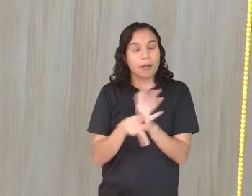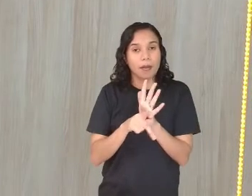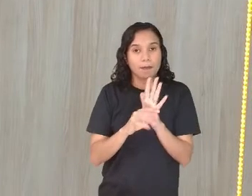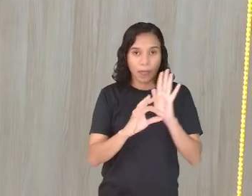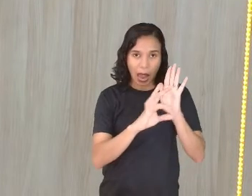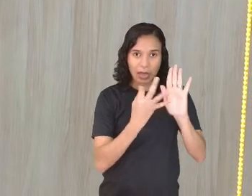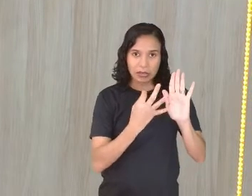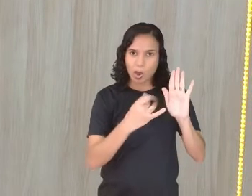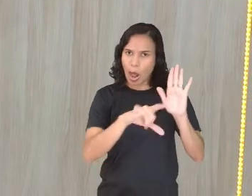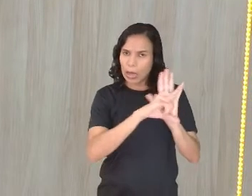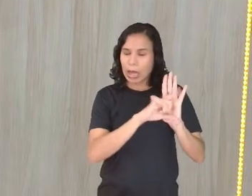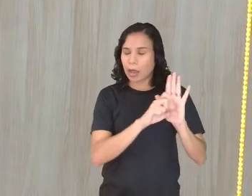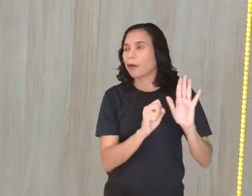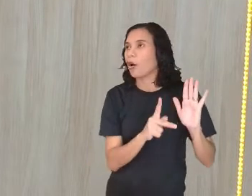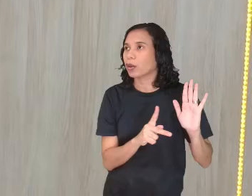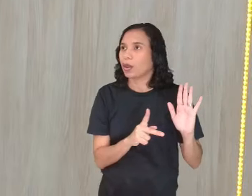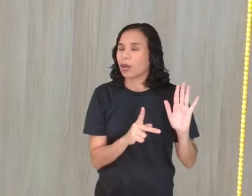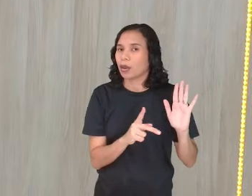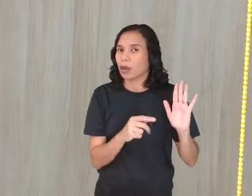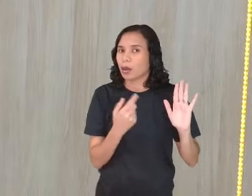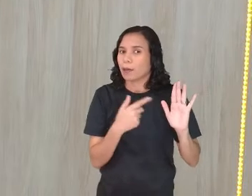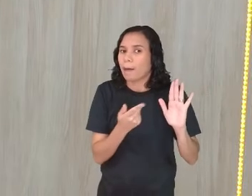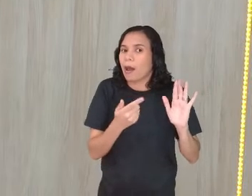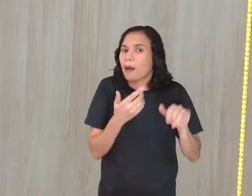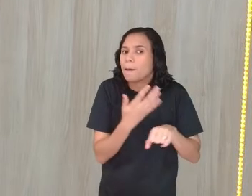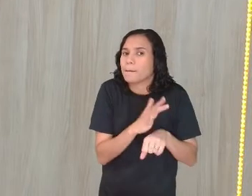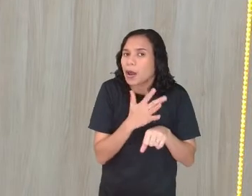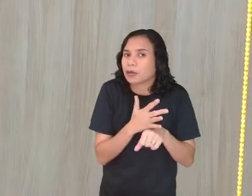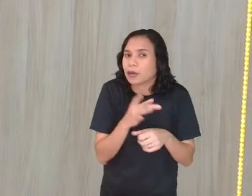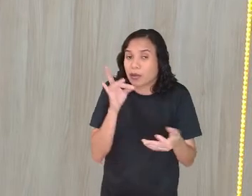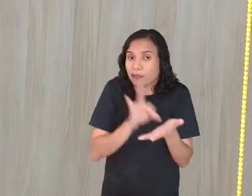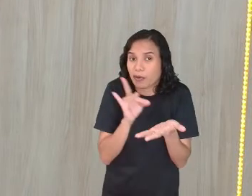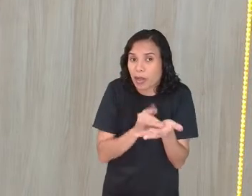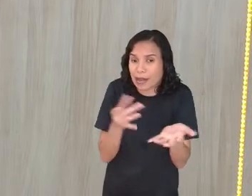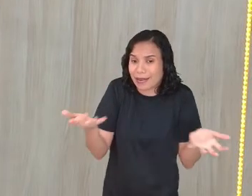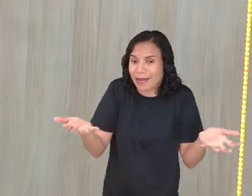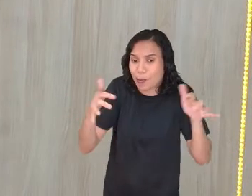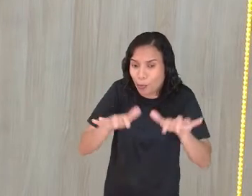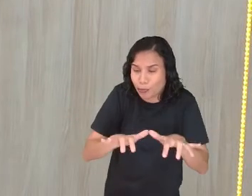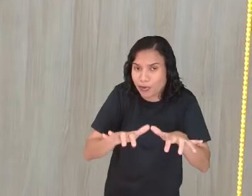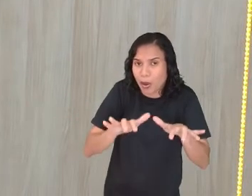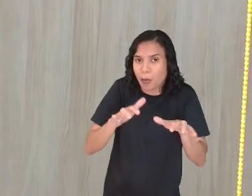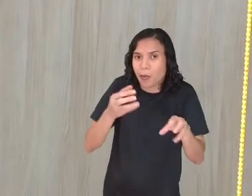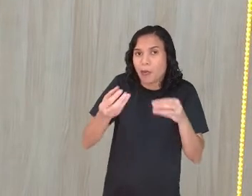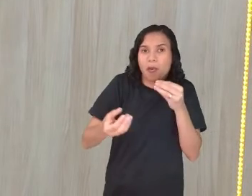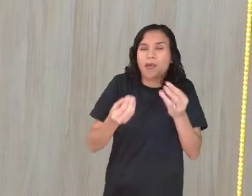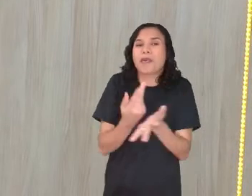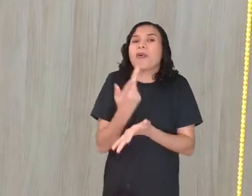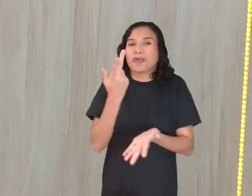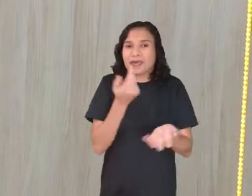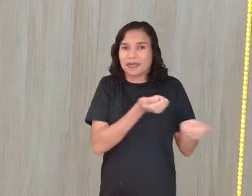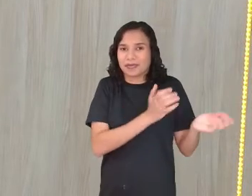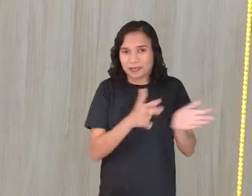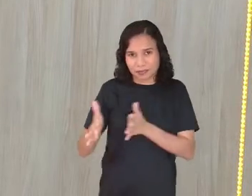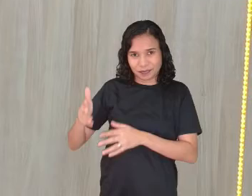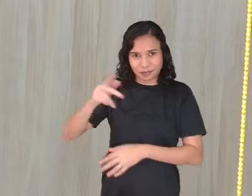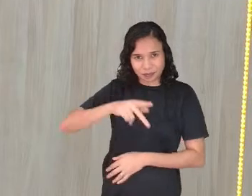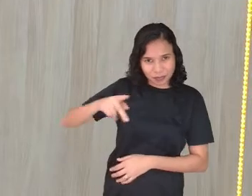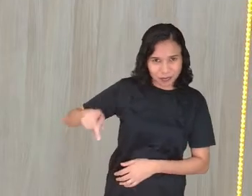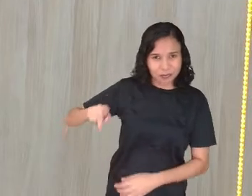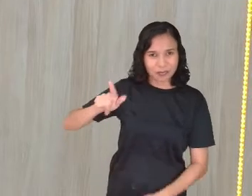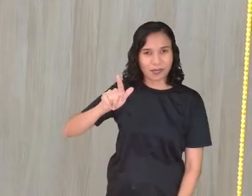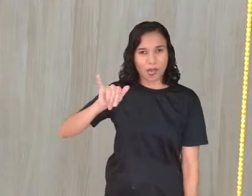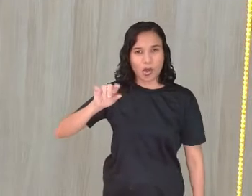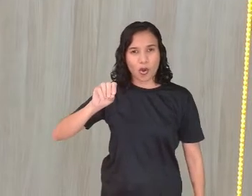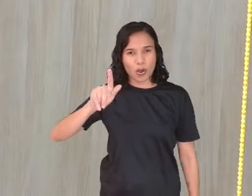assinar uma lei, né, não vai garantir que eles sejam incluídos, né? Por todo esse processo aí que o professor Giorgio colocou, né, que a